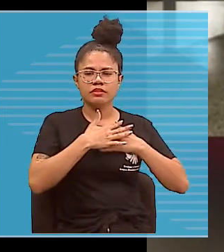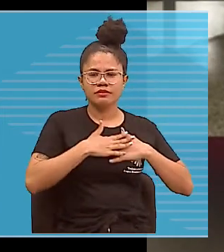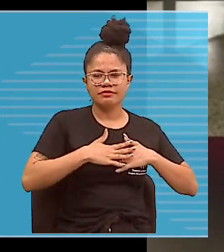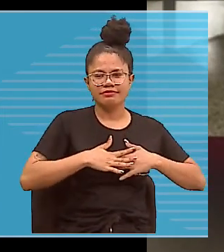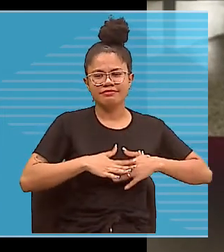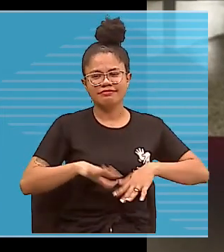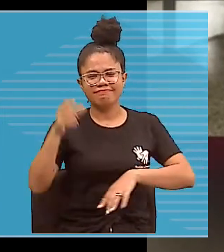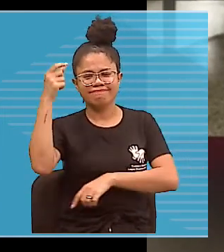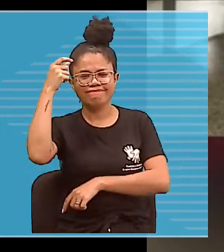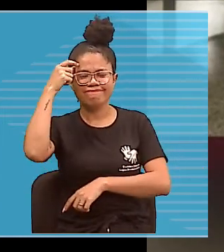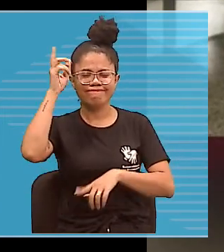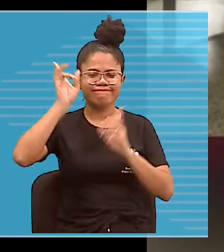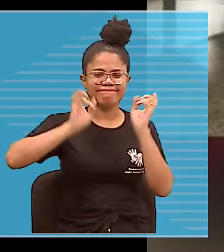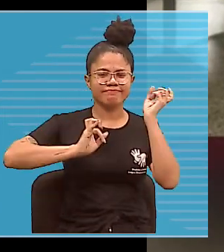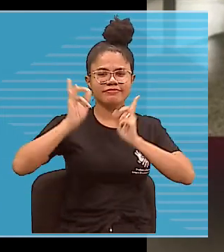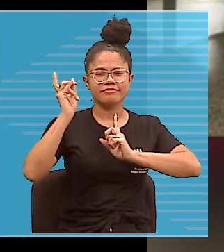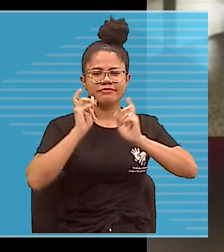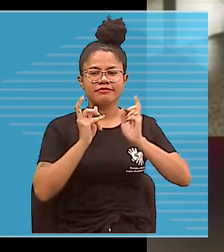que eu sou